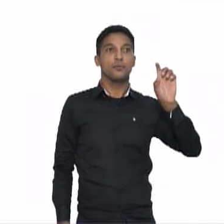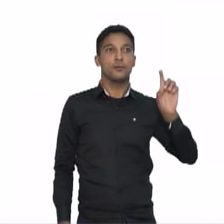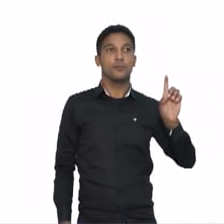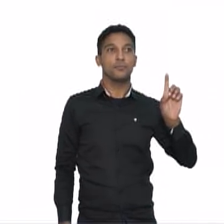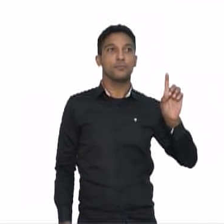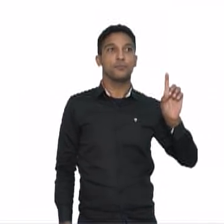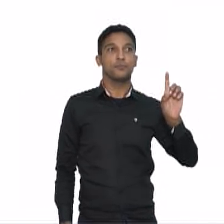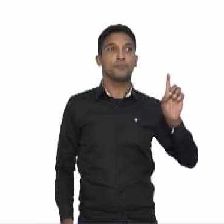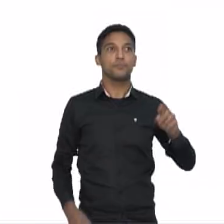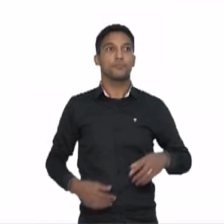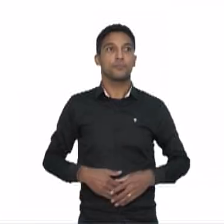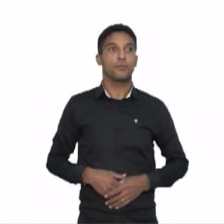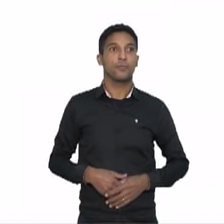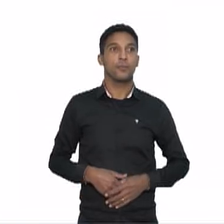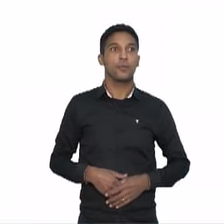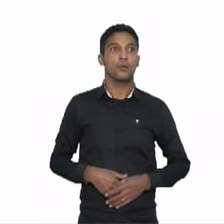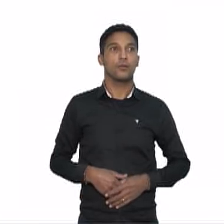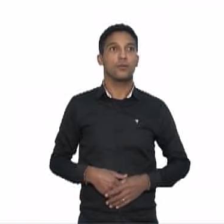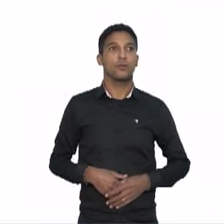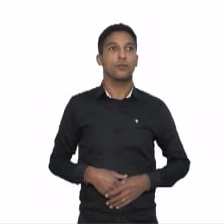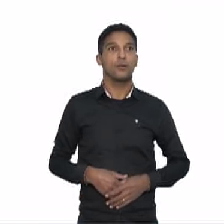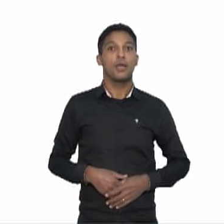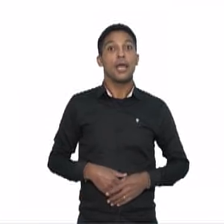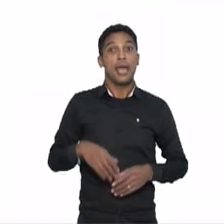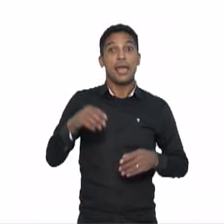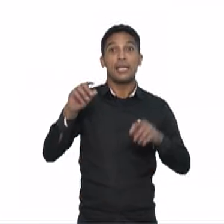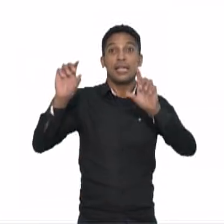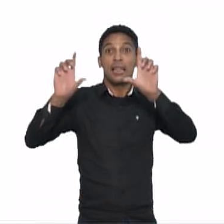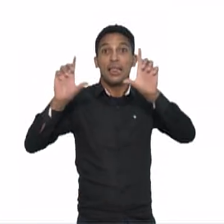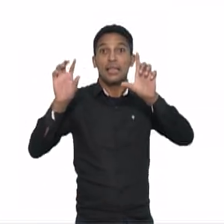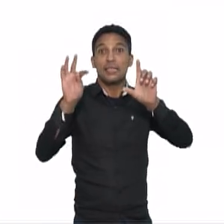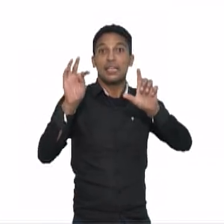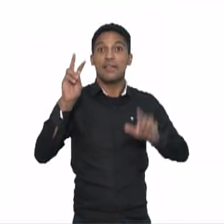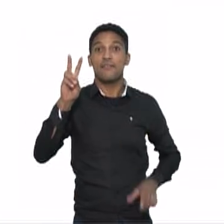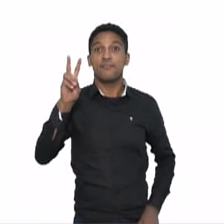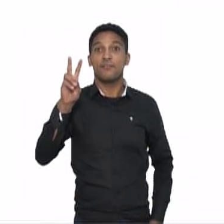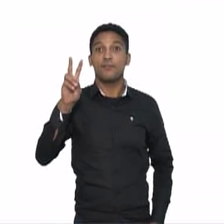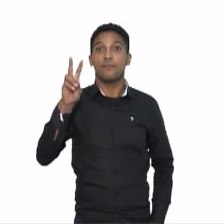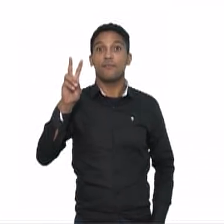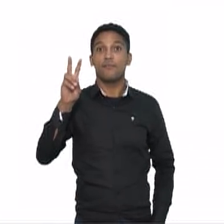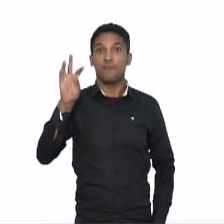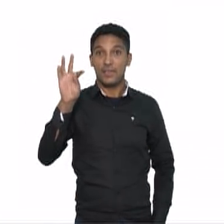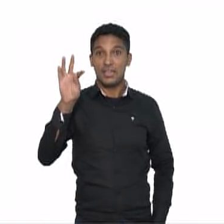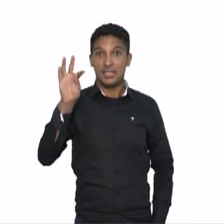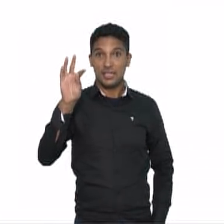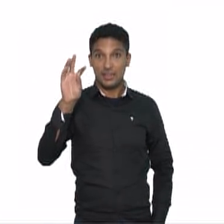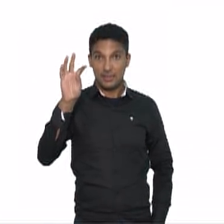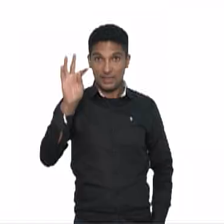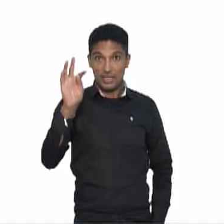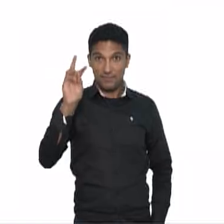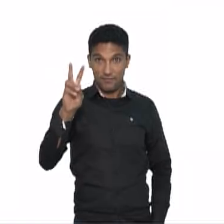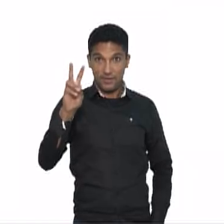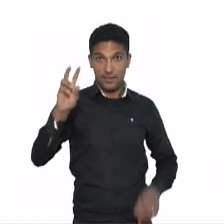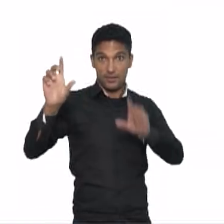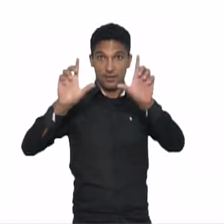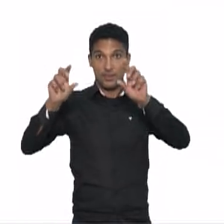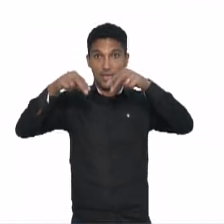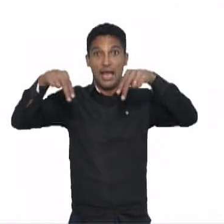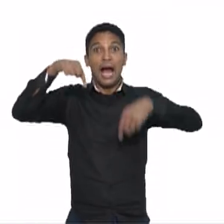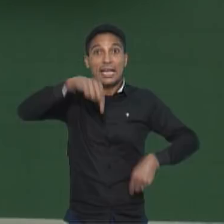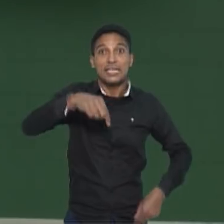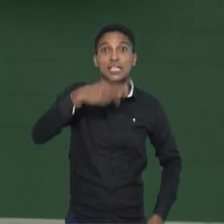da literatura de publicações dos folhetins. C. Começaram no Brasil. D. Sua origem são os